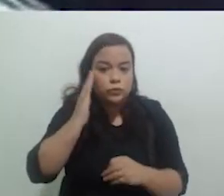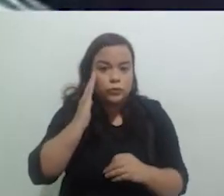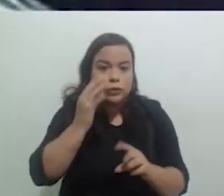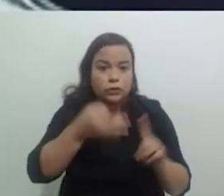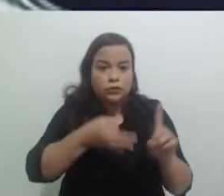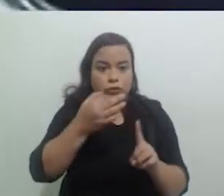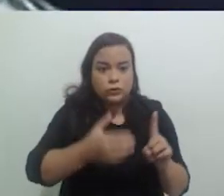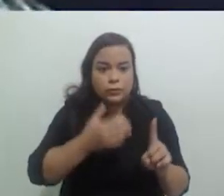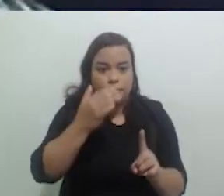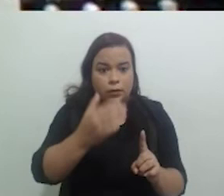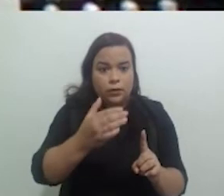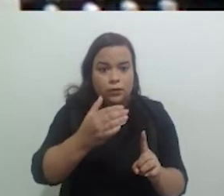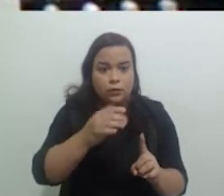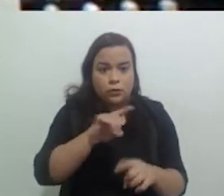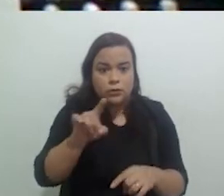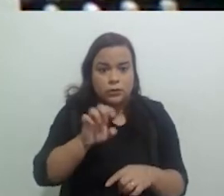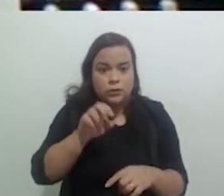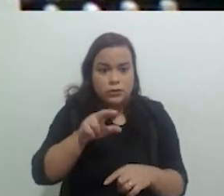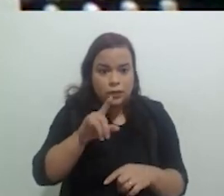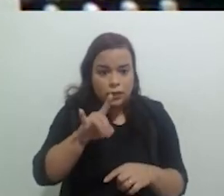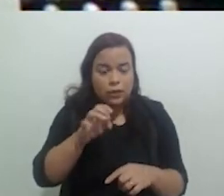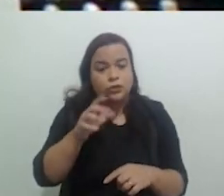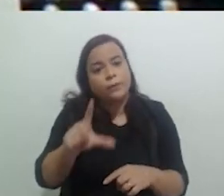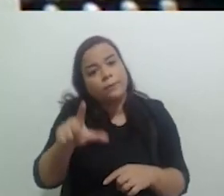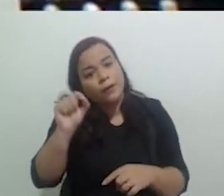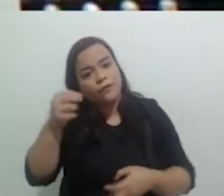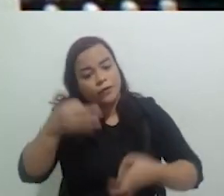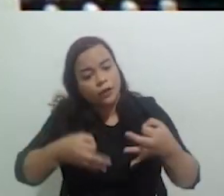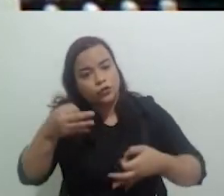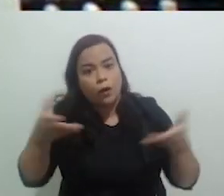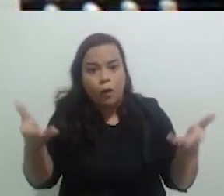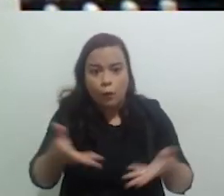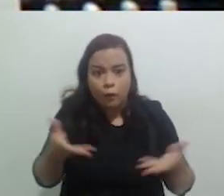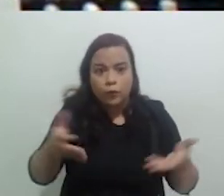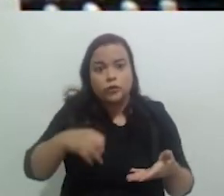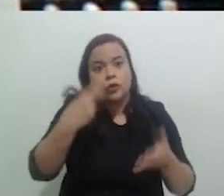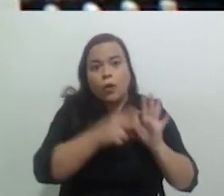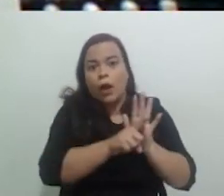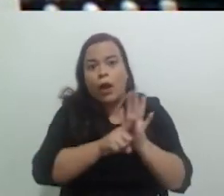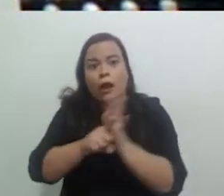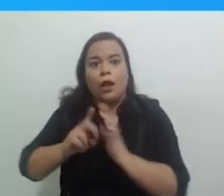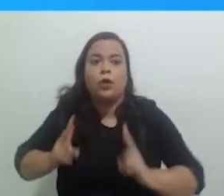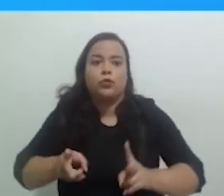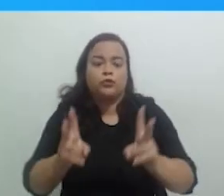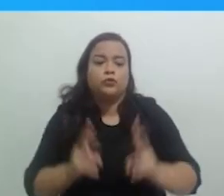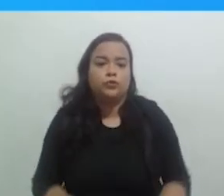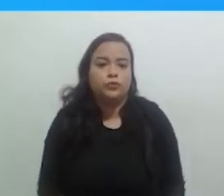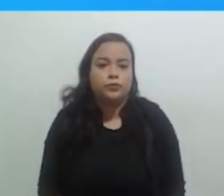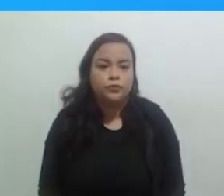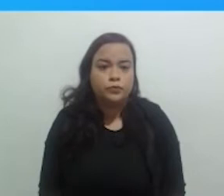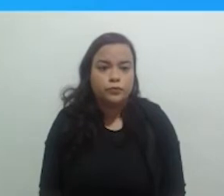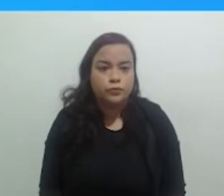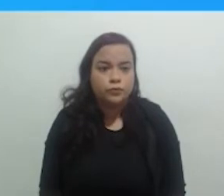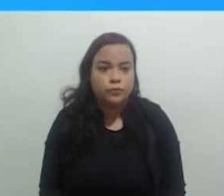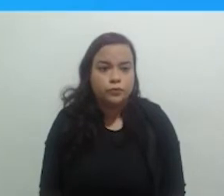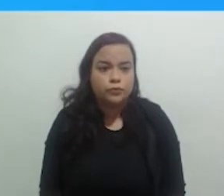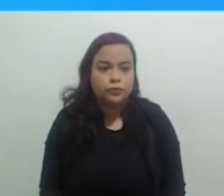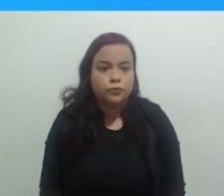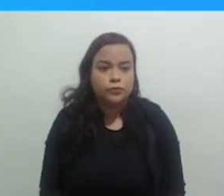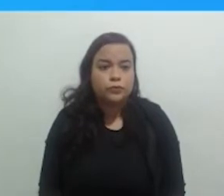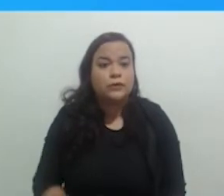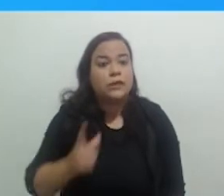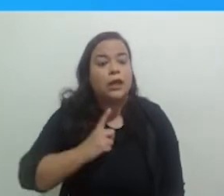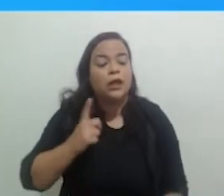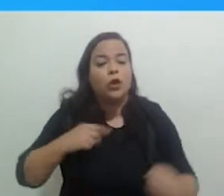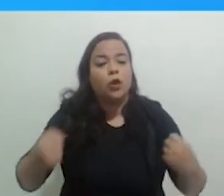querem julgar hoje ou continua em análise? Questão da conflito de competência.